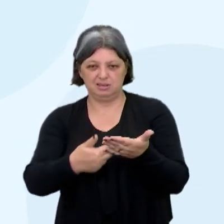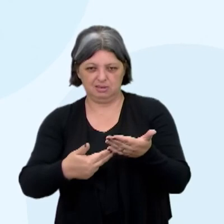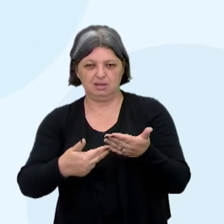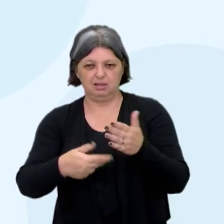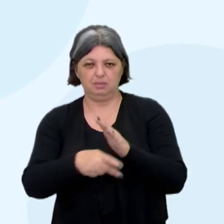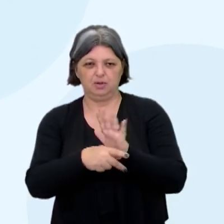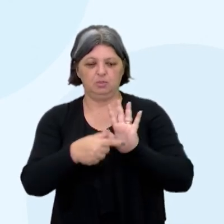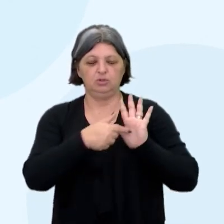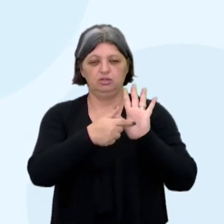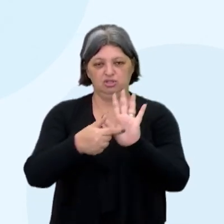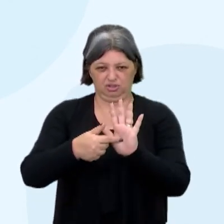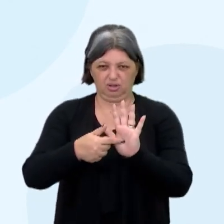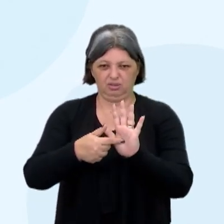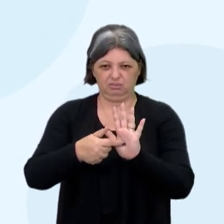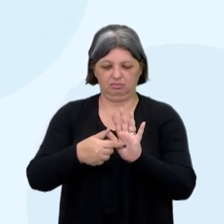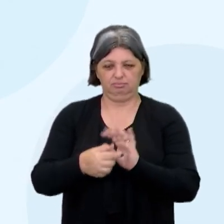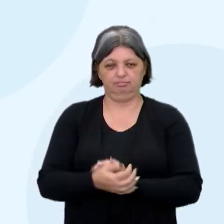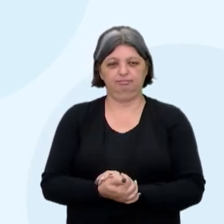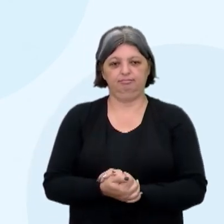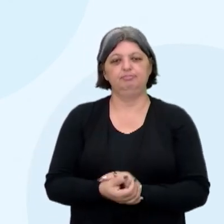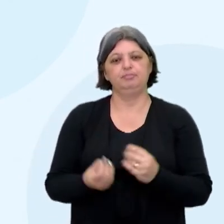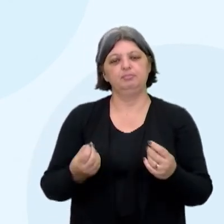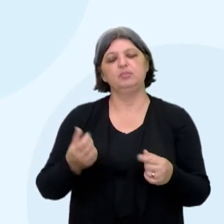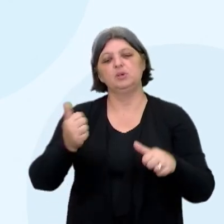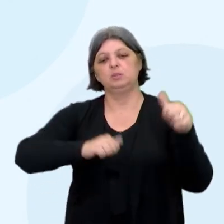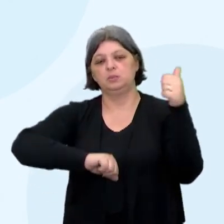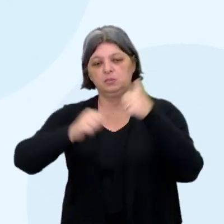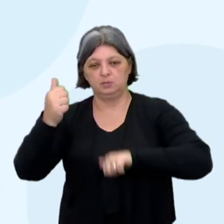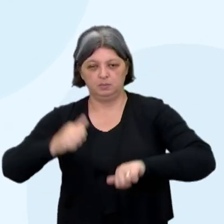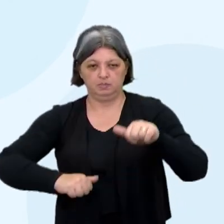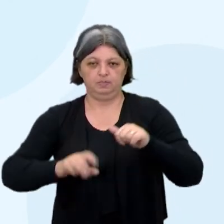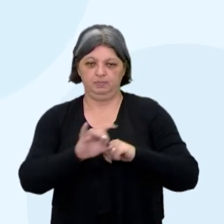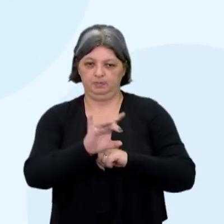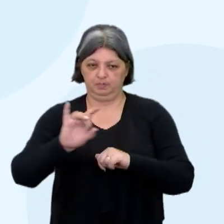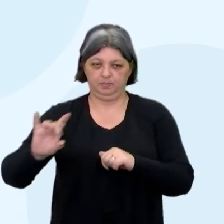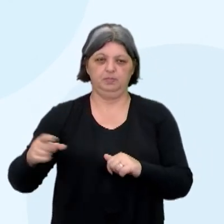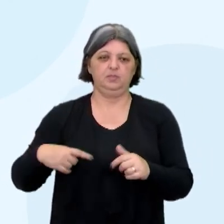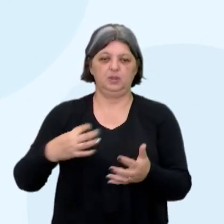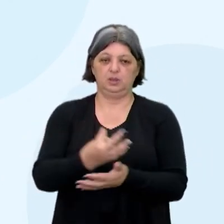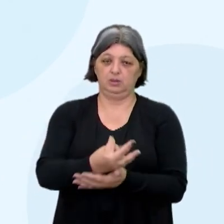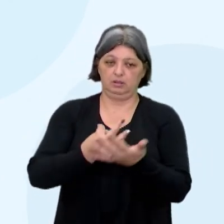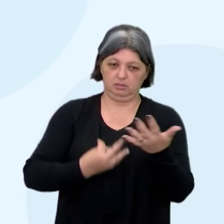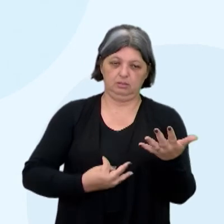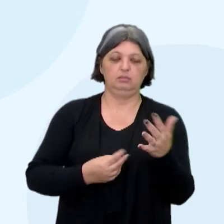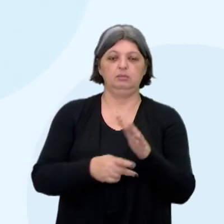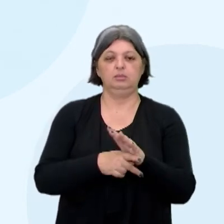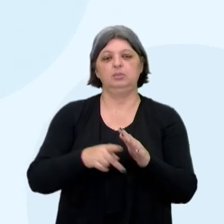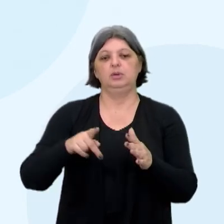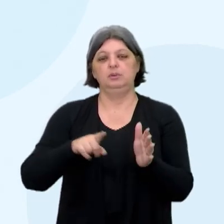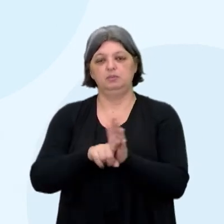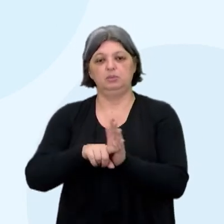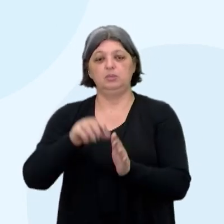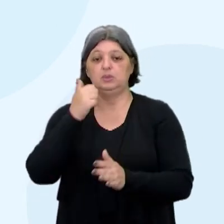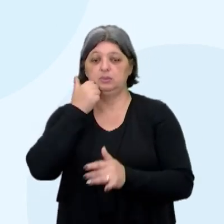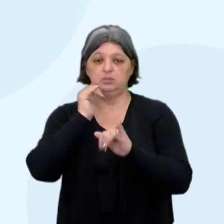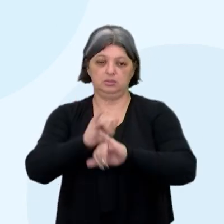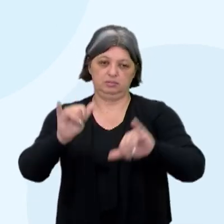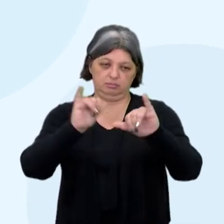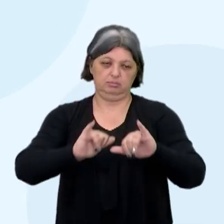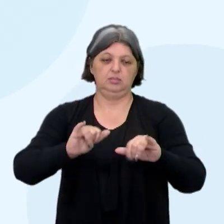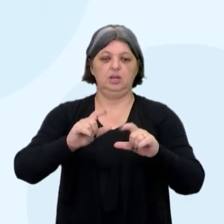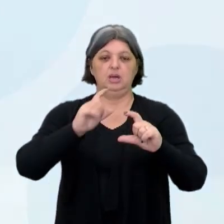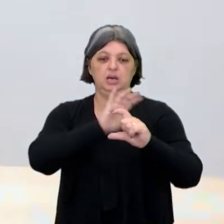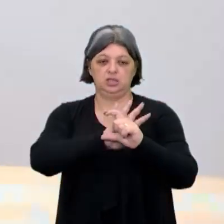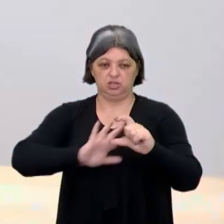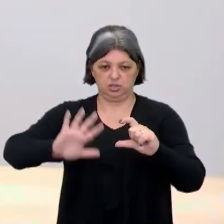expressão. Então, você vai fazer a sua análise, faça observação sobre cada um deles. Nós tivemos o texto de divulgação científica, a charge, a fotoreportagem